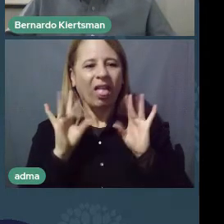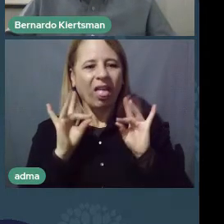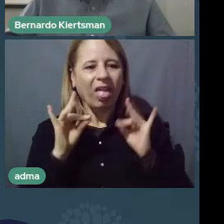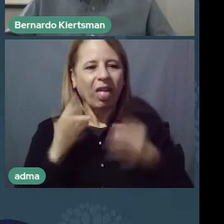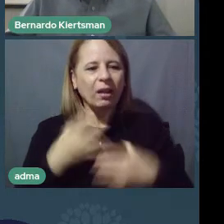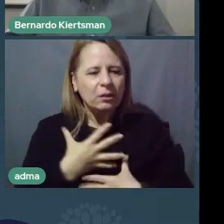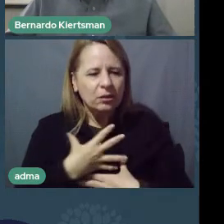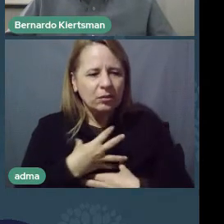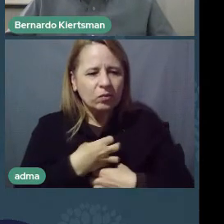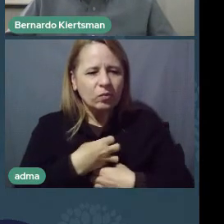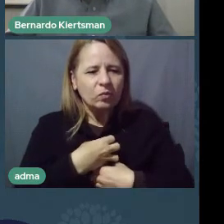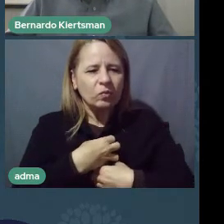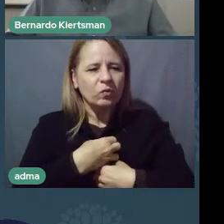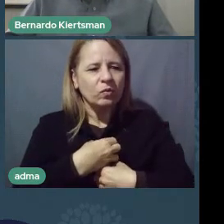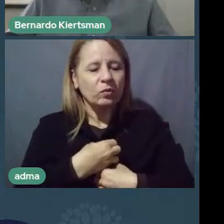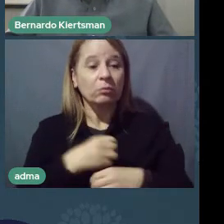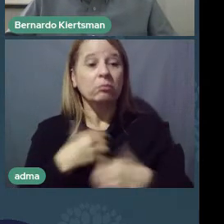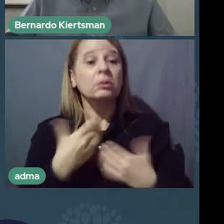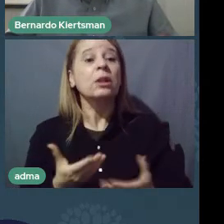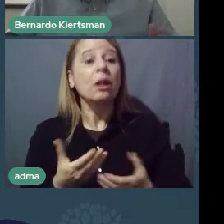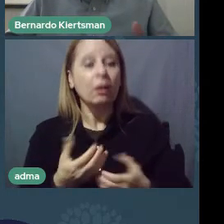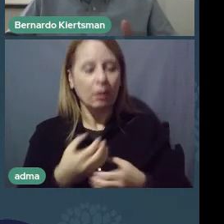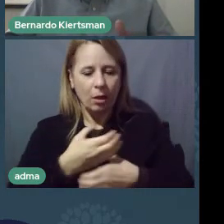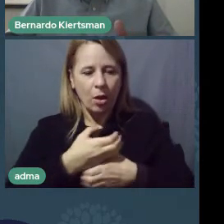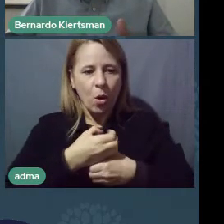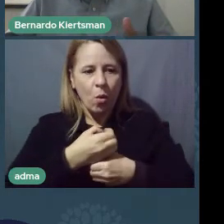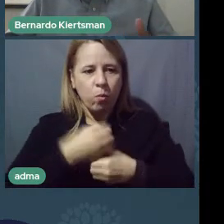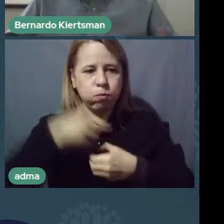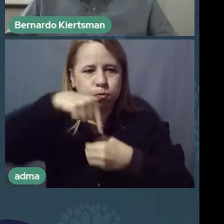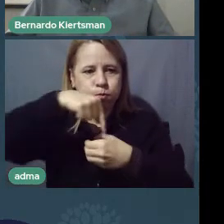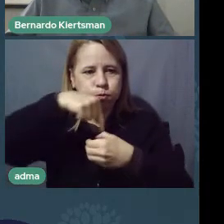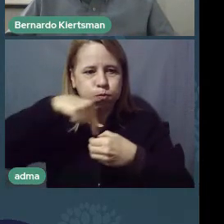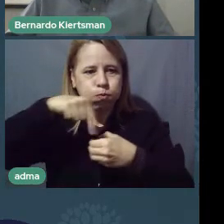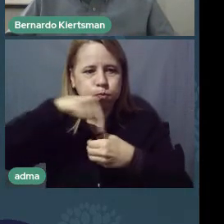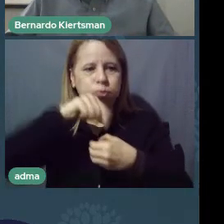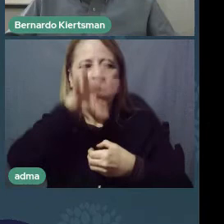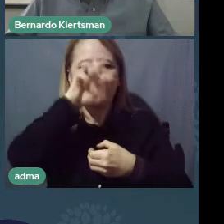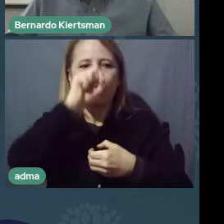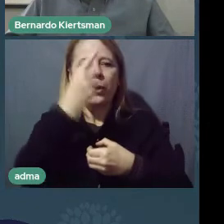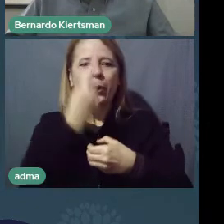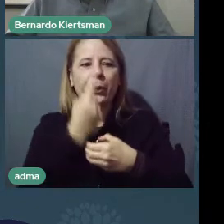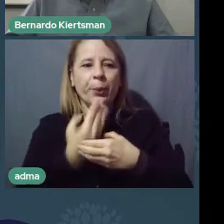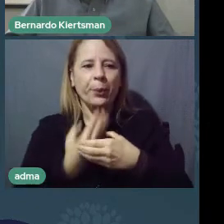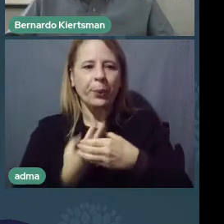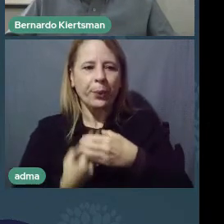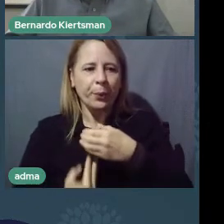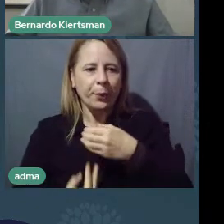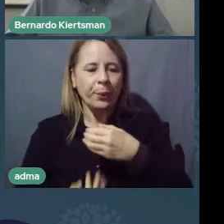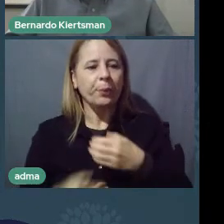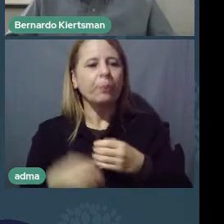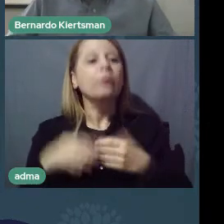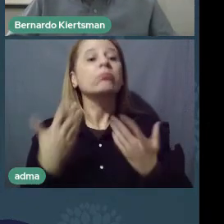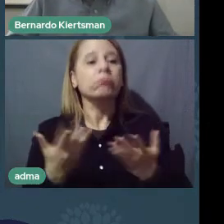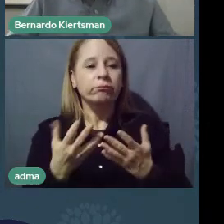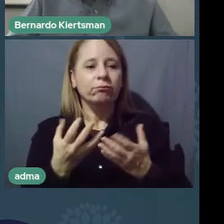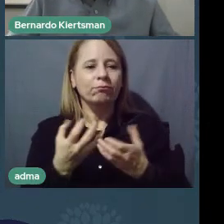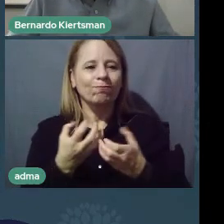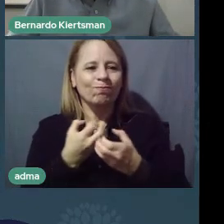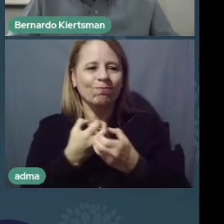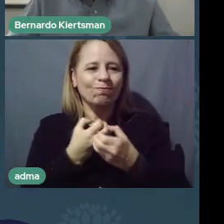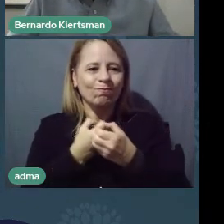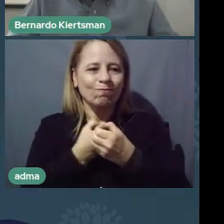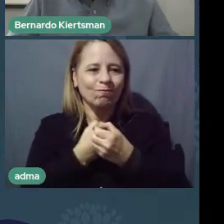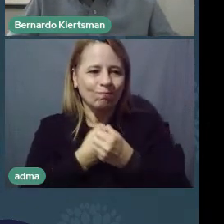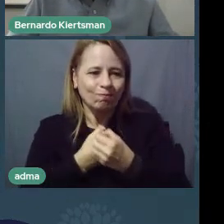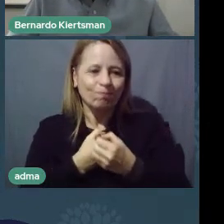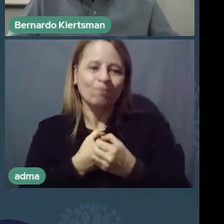que o diâmetro do brônquio, que deveria ser desse tamanho, ele acaba se tornando um